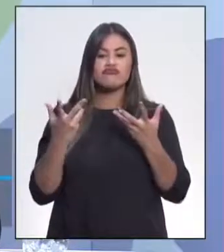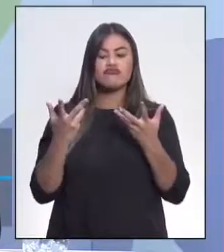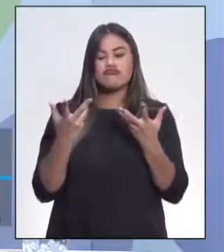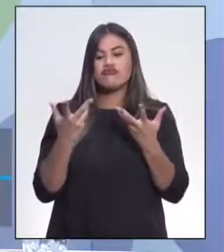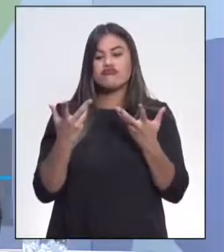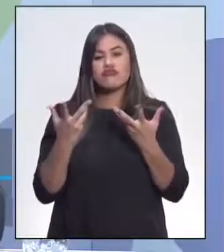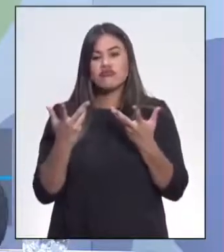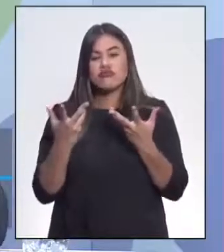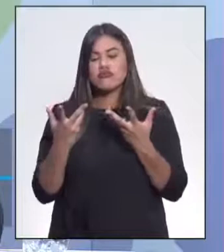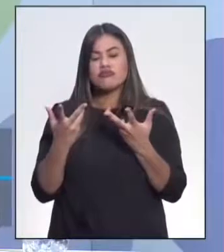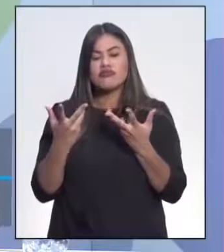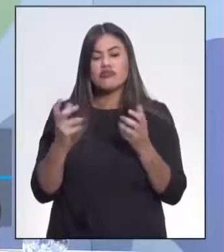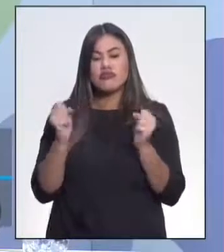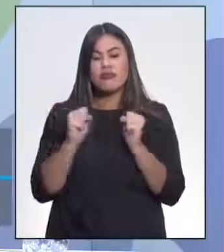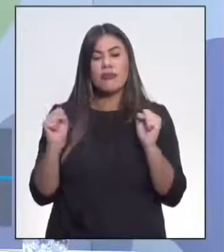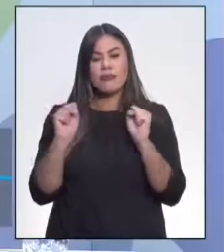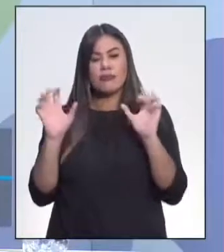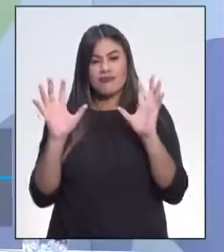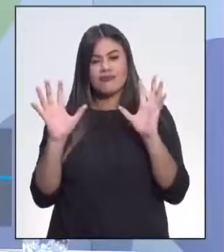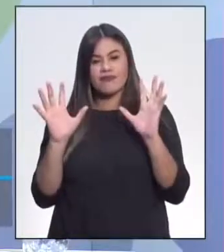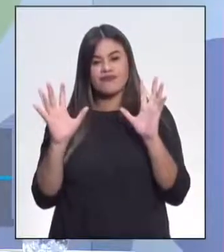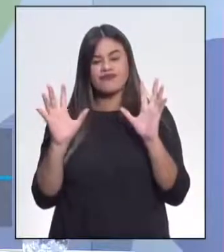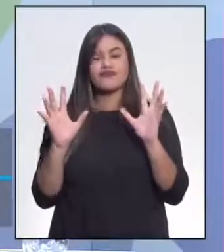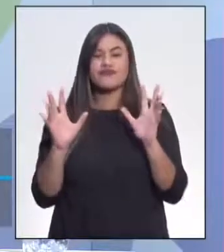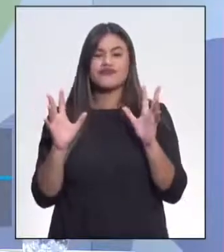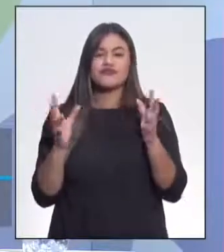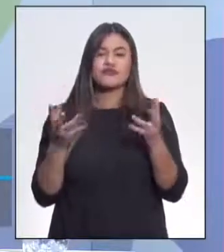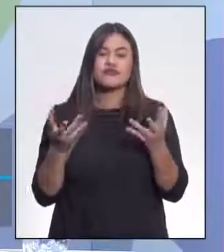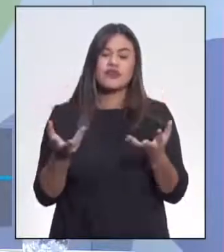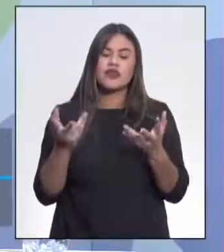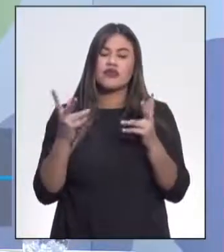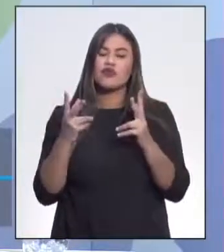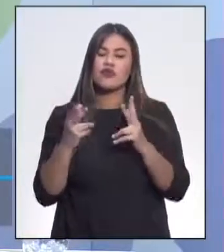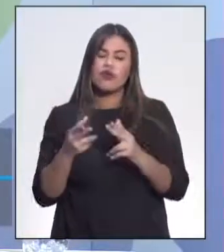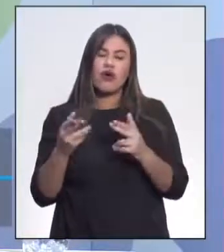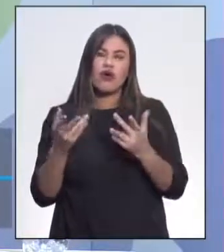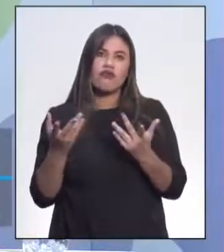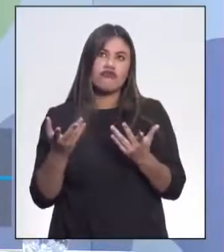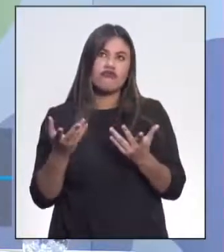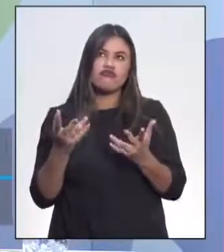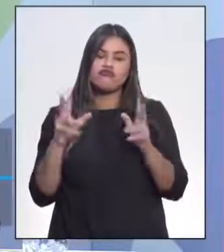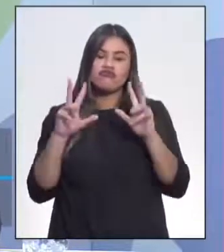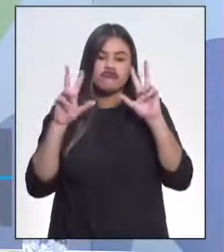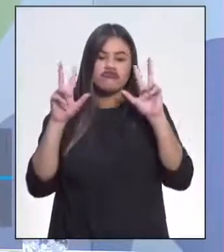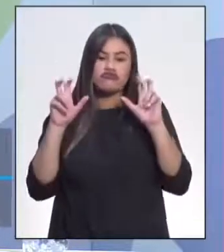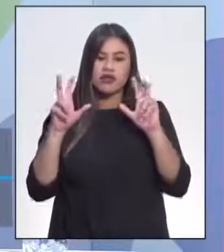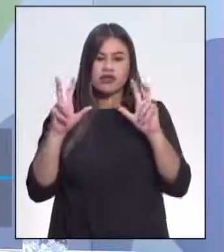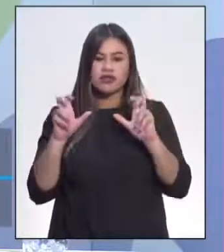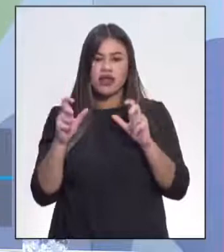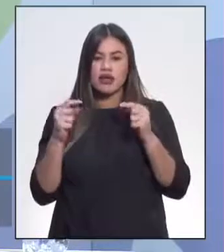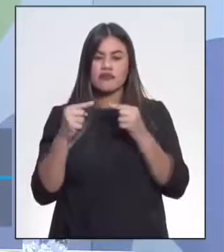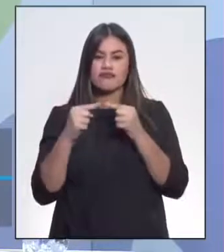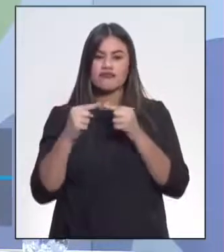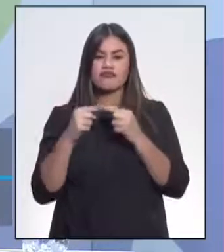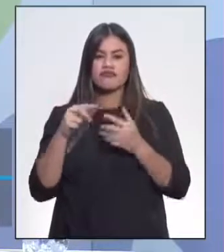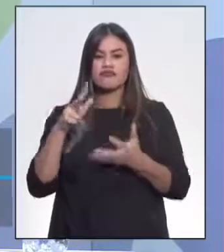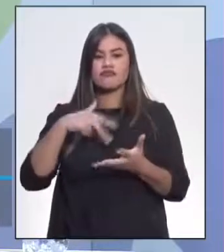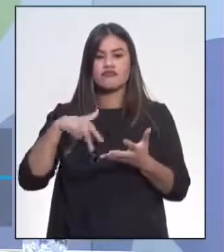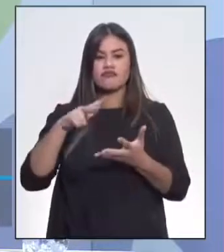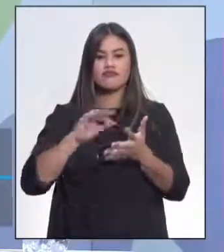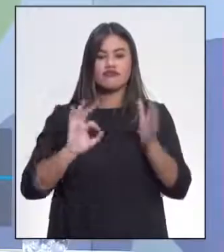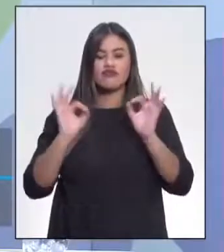elas aparecem como um mote, né? Ou como um tema para as danças folclóricas,